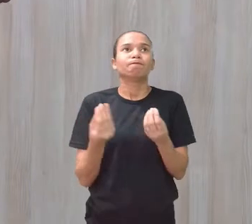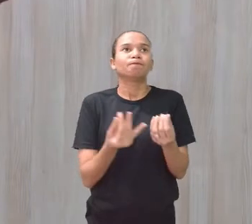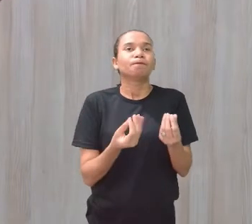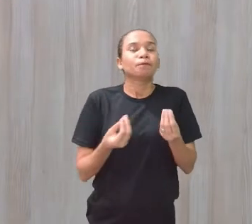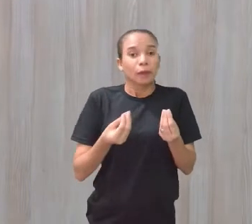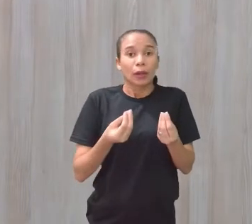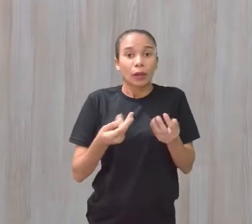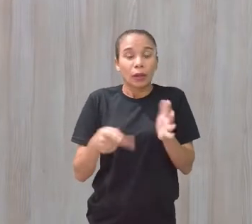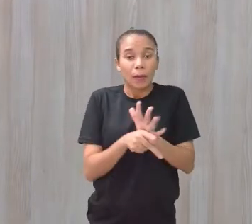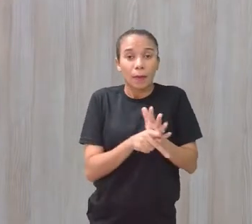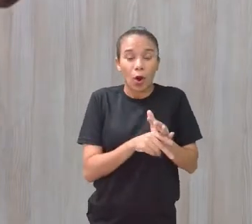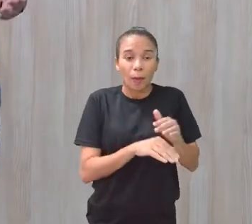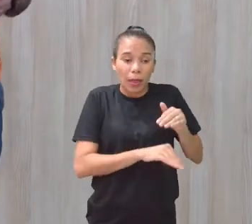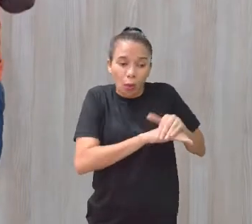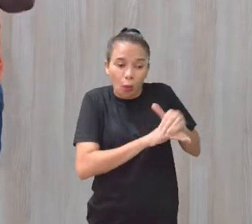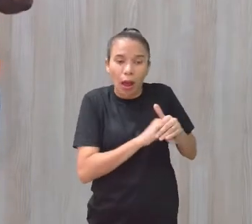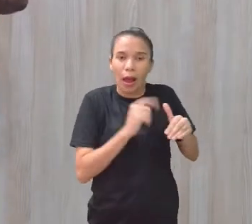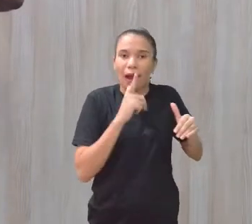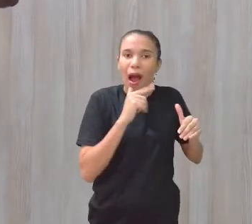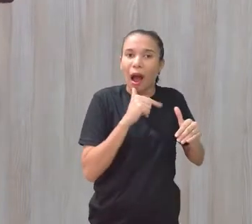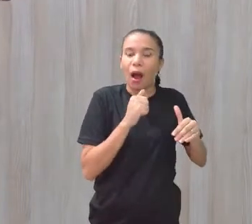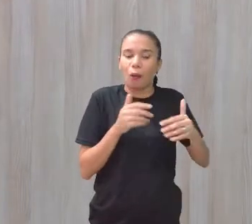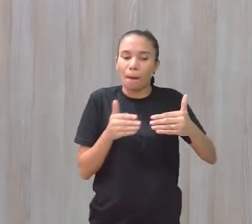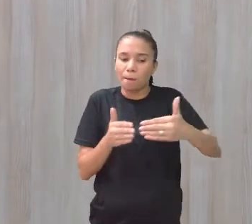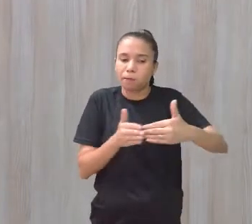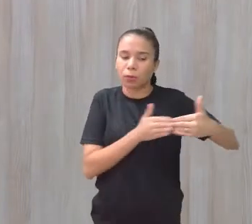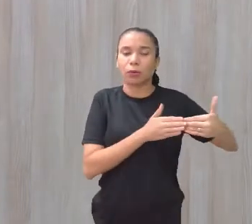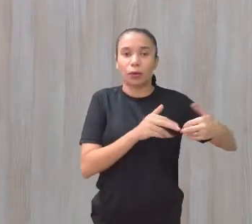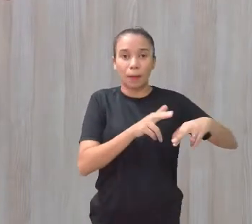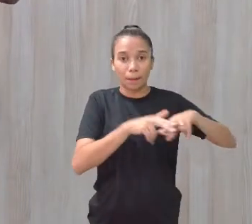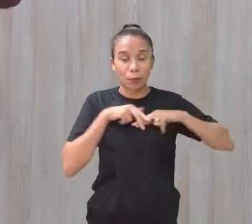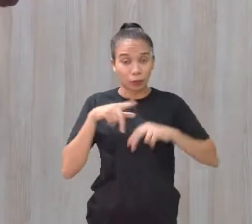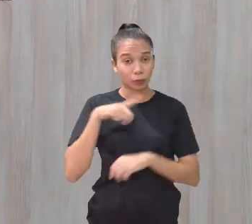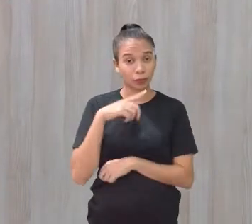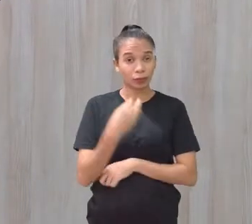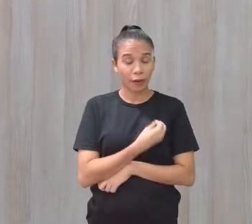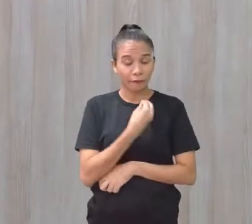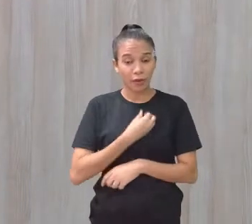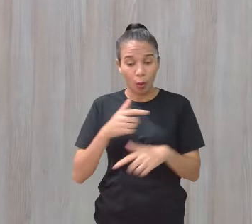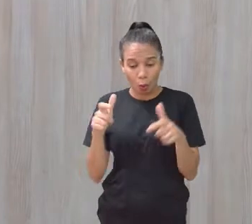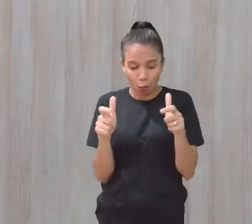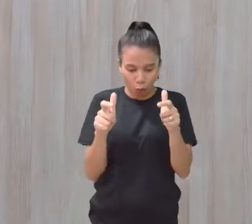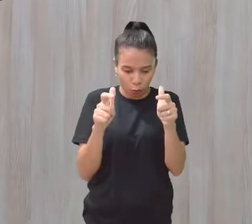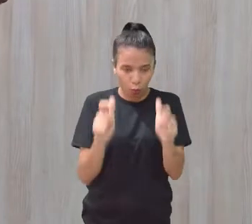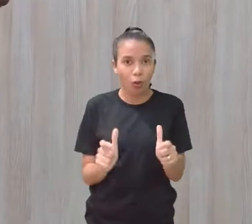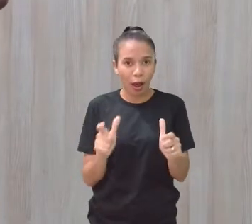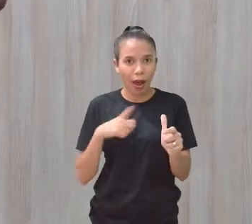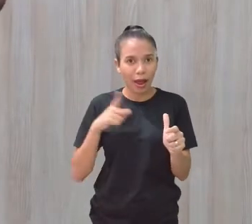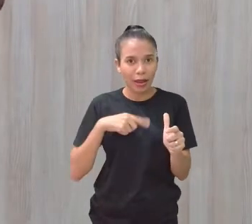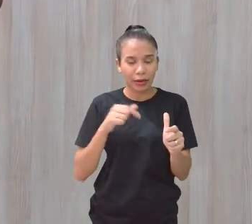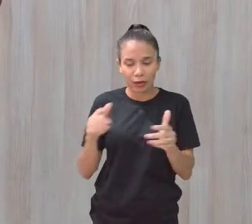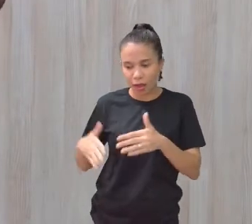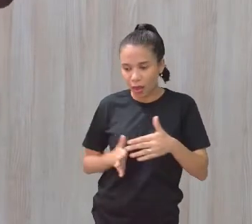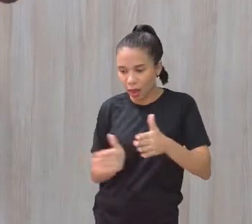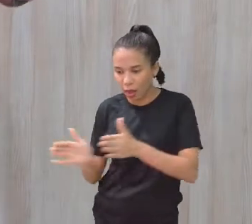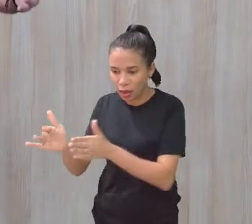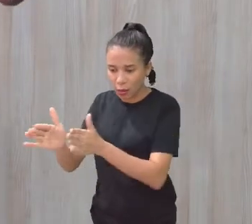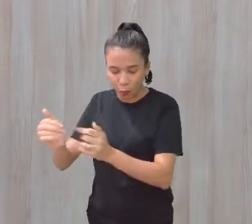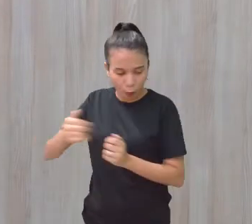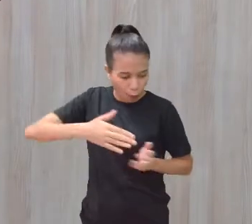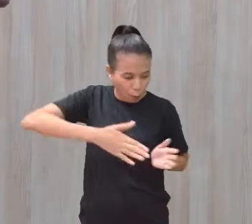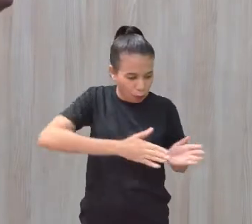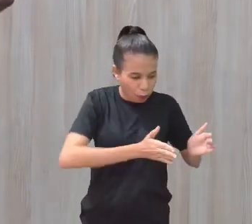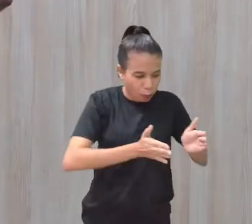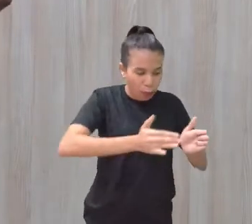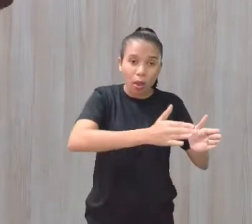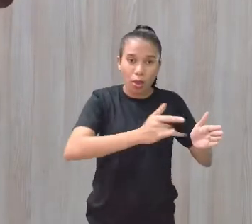assim, represamento de água, essas coisas. Então, quando existia um território que era cortado por um rio, principalmente